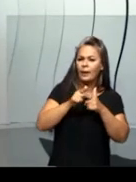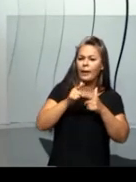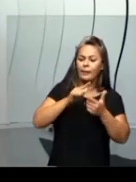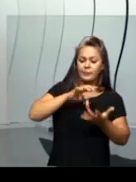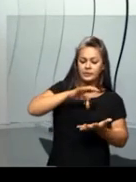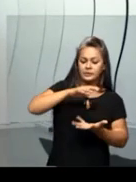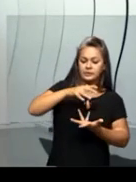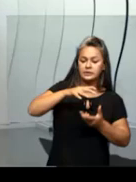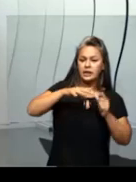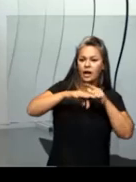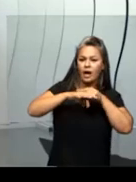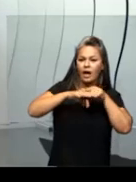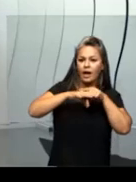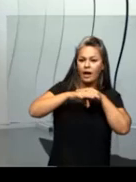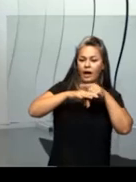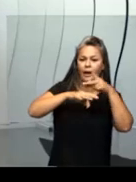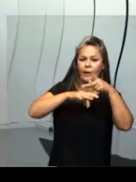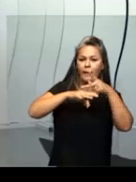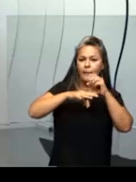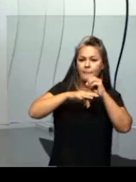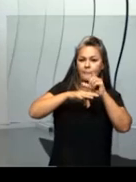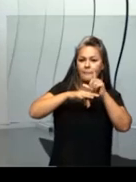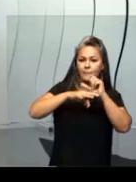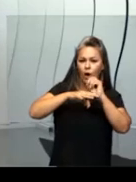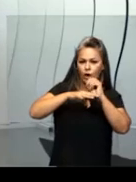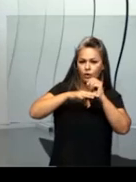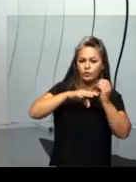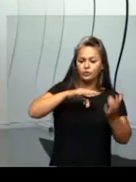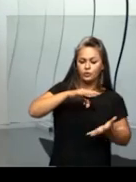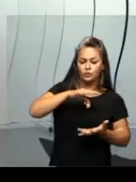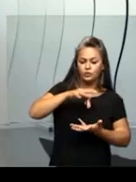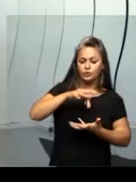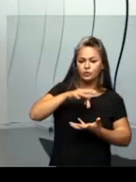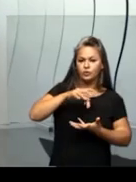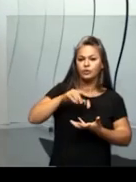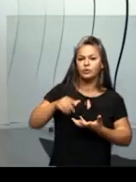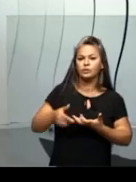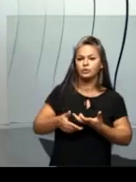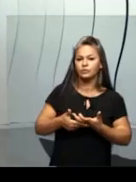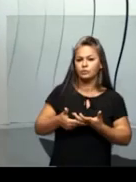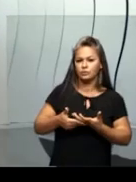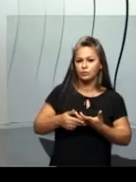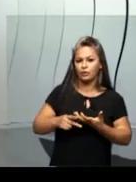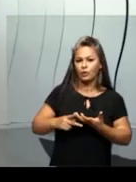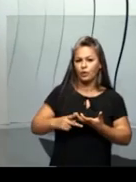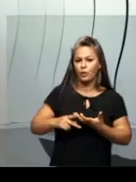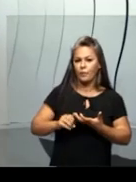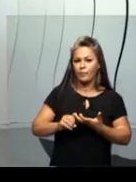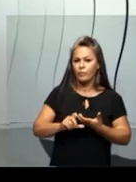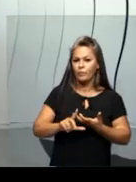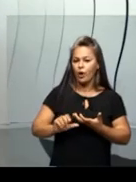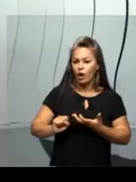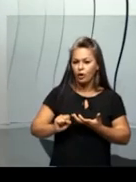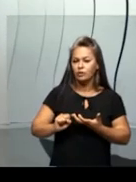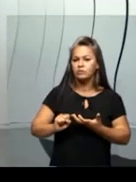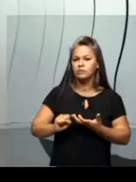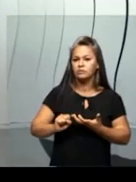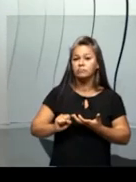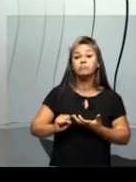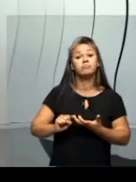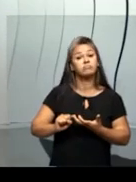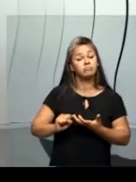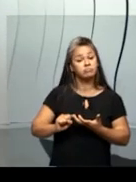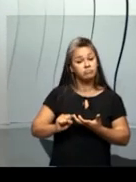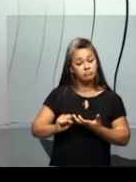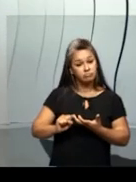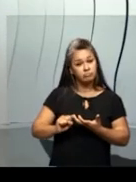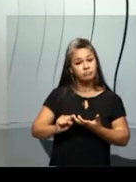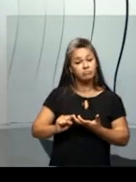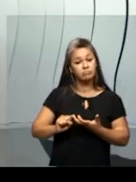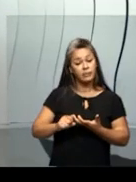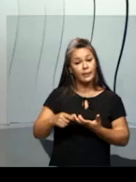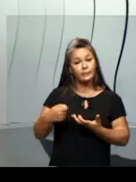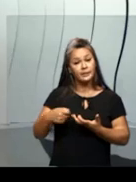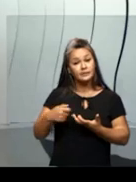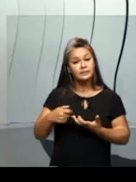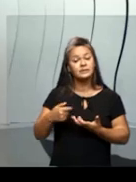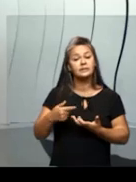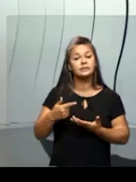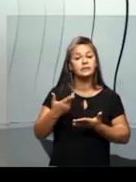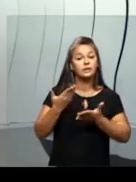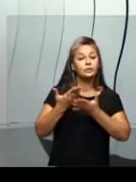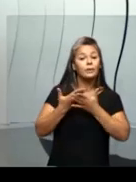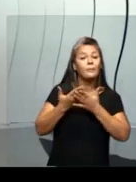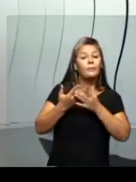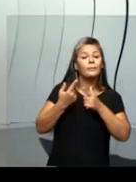outras projeções que não dão ênfase muito grande a esse tipo de estudo, aqui esses tipos de projeções elas vão dar